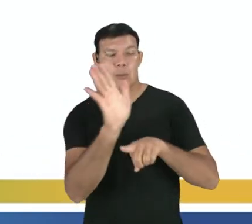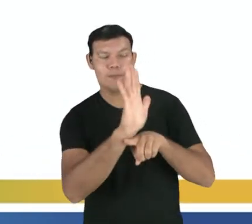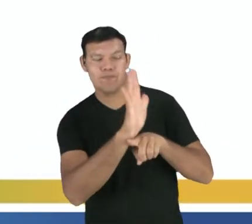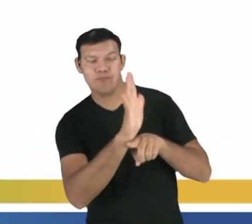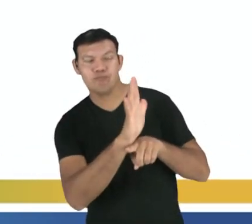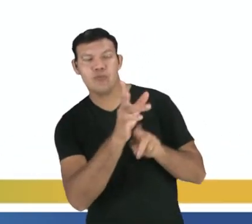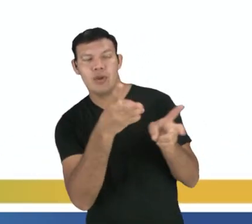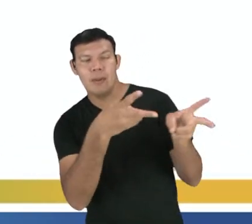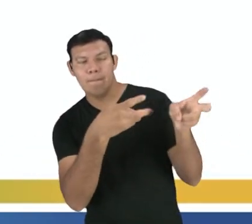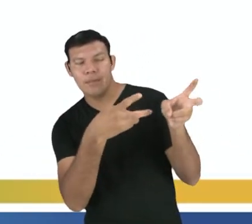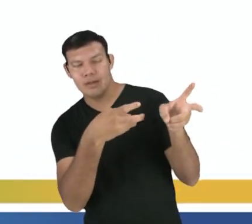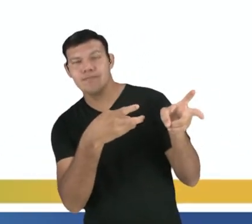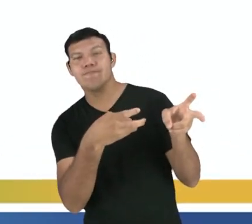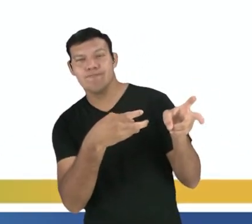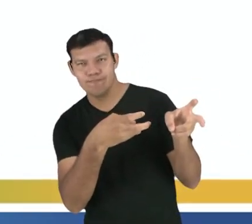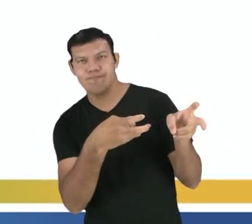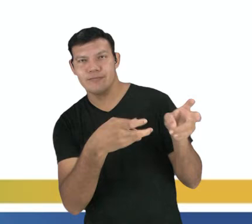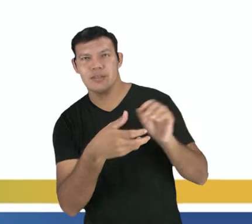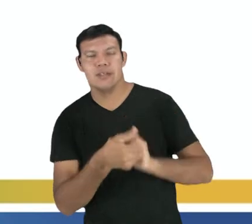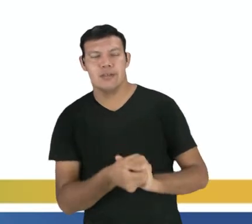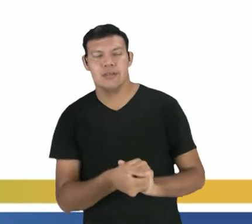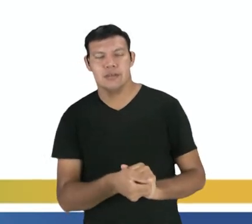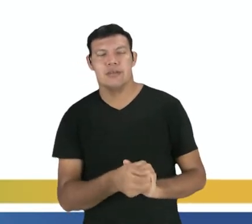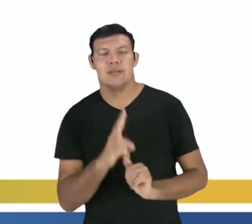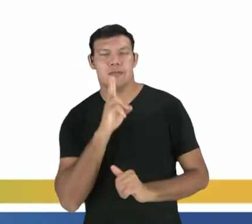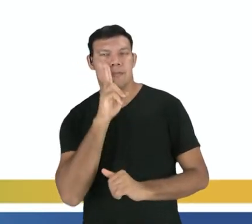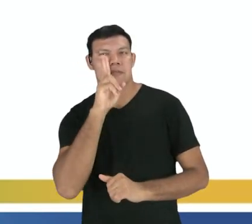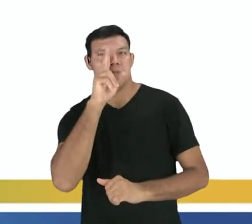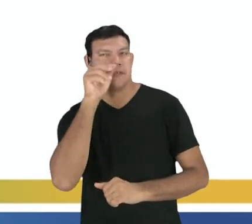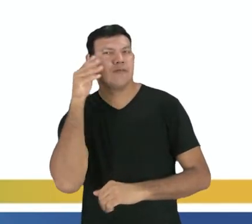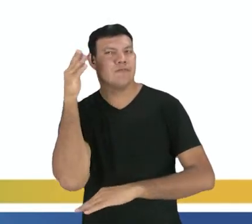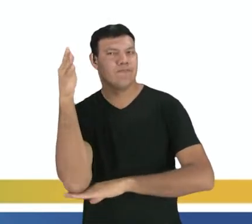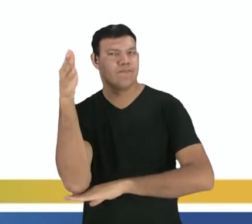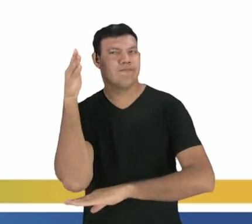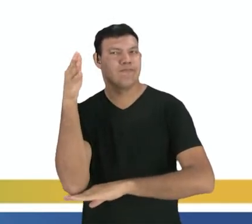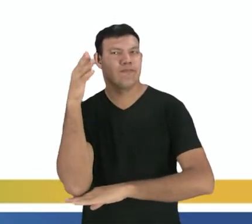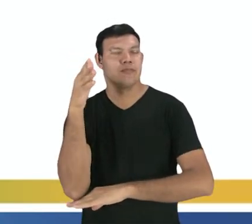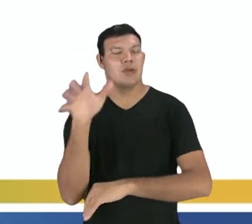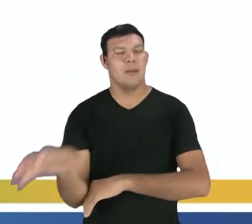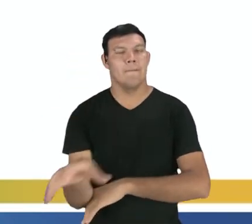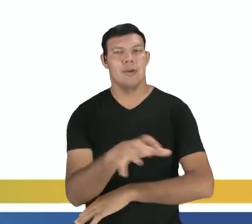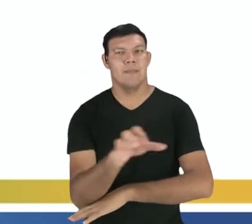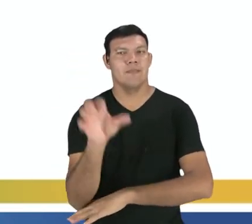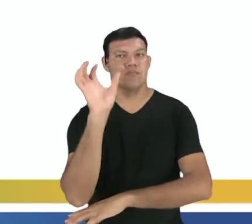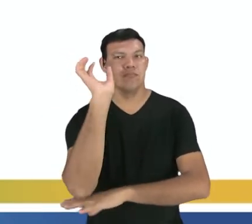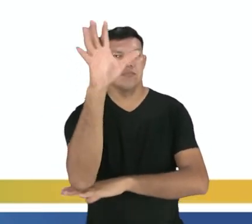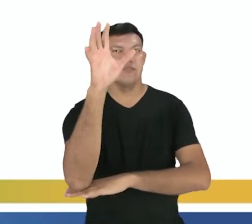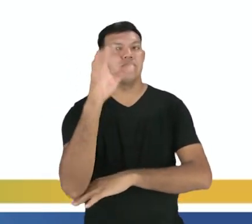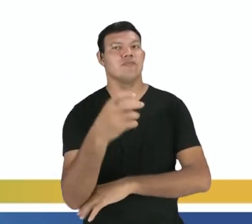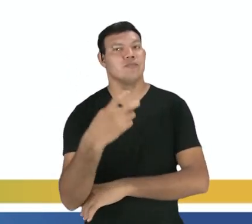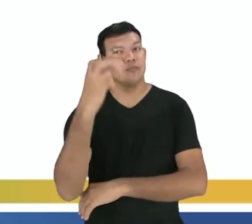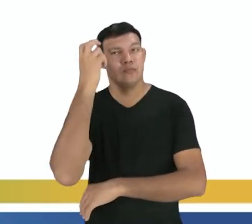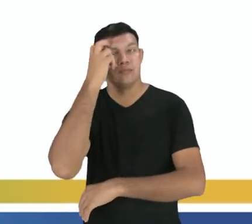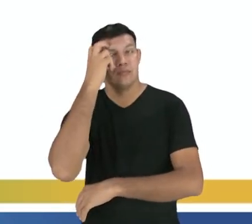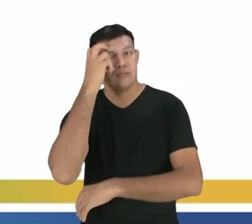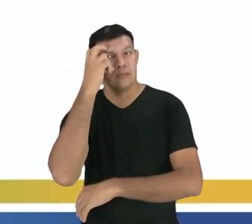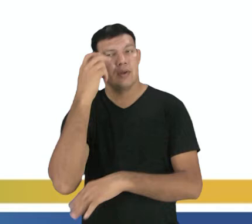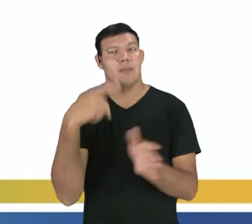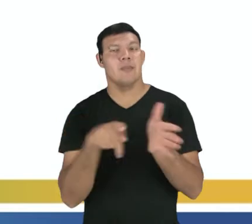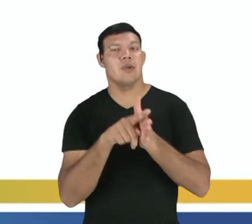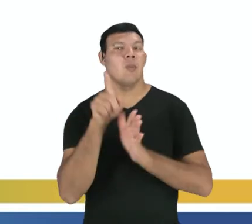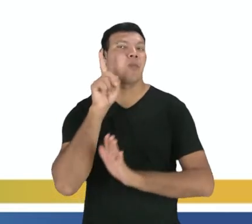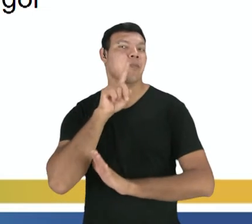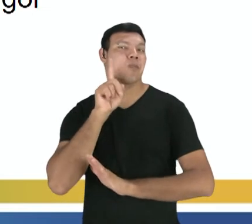é possível perceber aí essa forte presença desse esporte, o basquetebol, na cultura